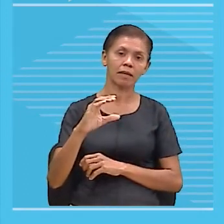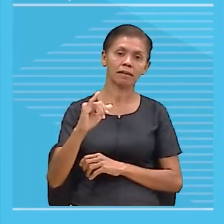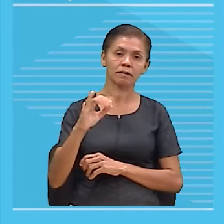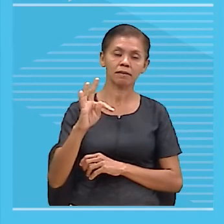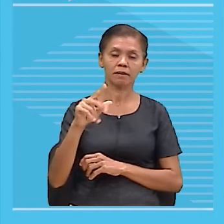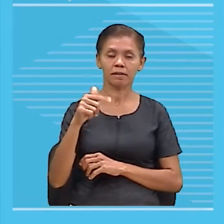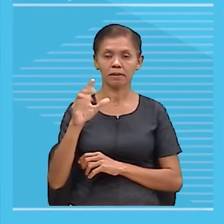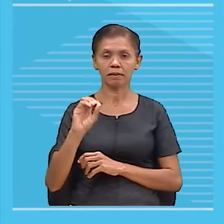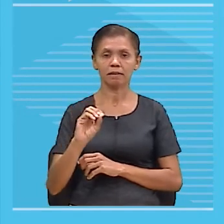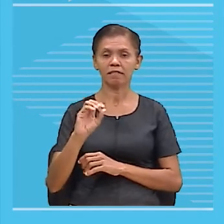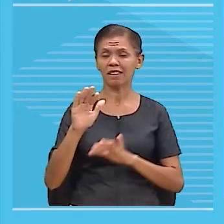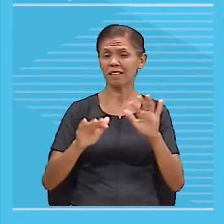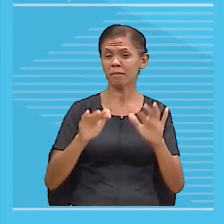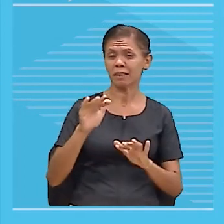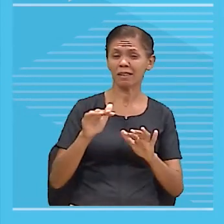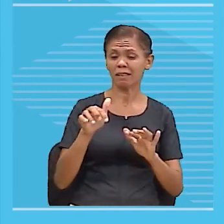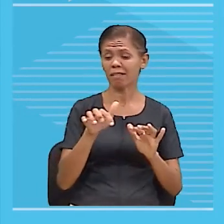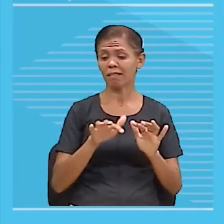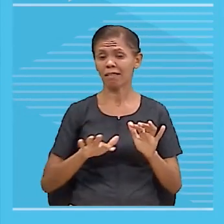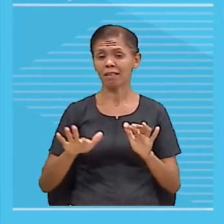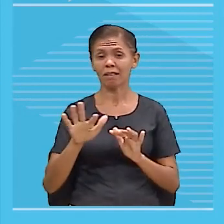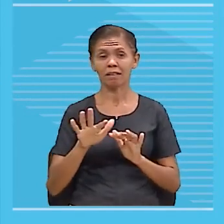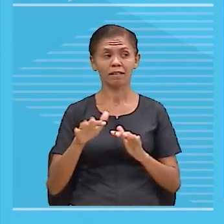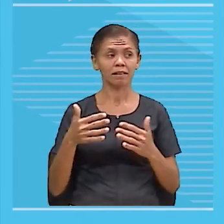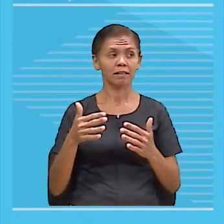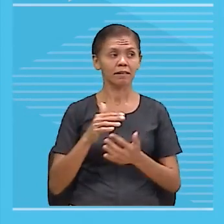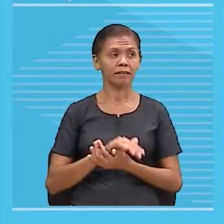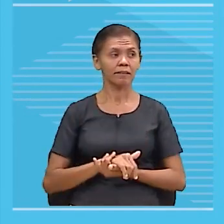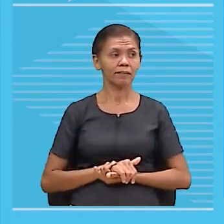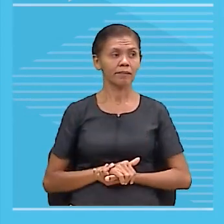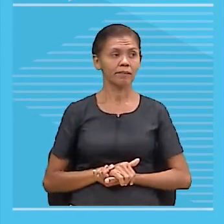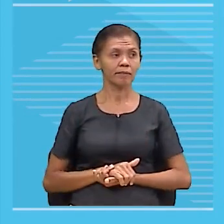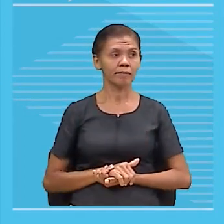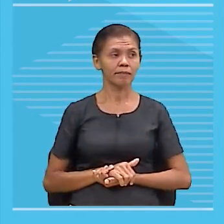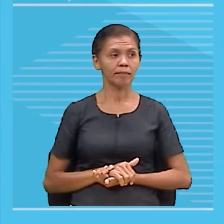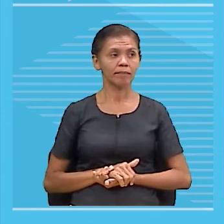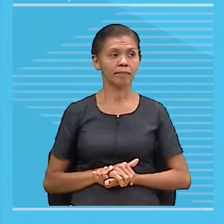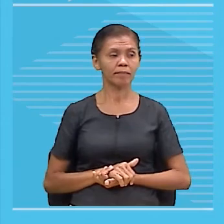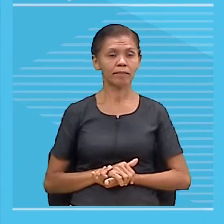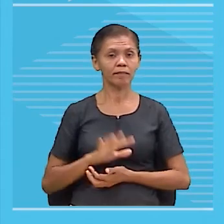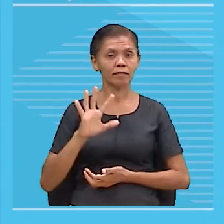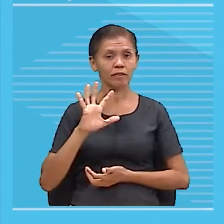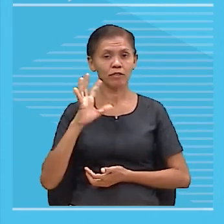área, né? Então, eu vou dividir essa questão em duas partes.